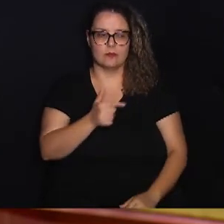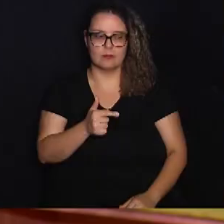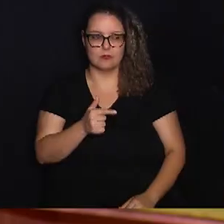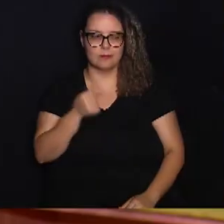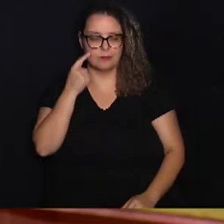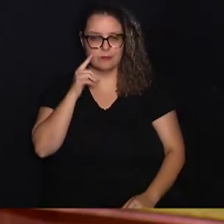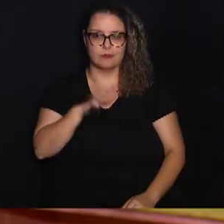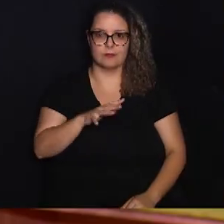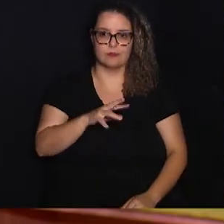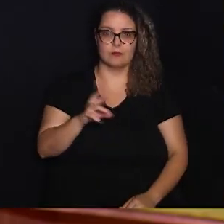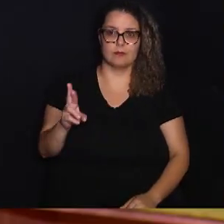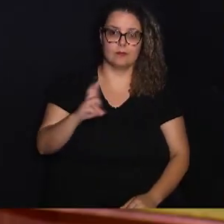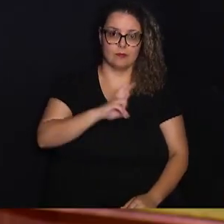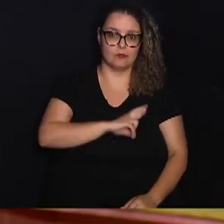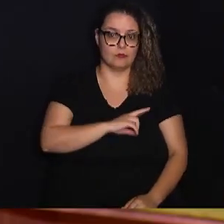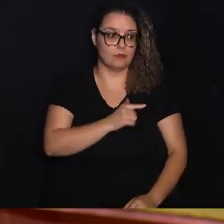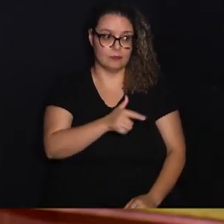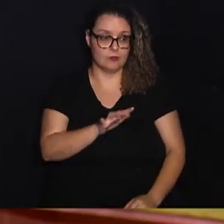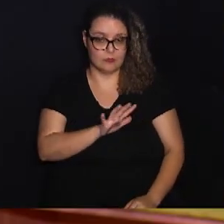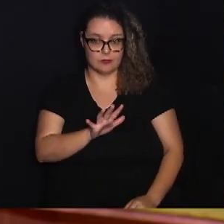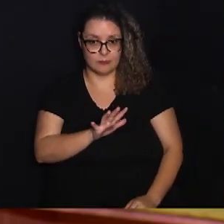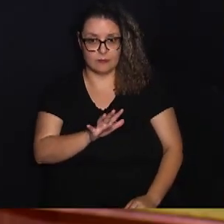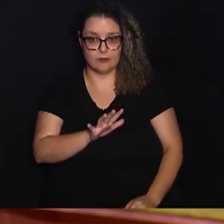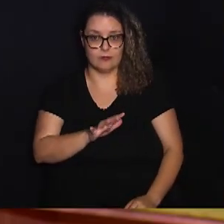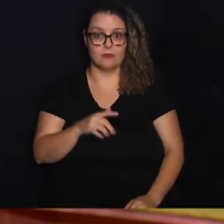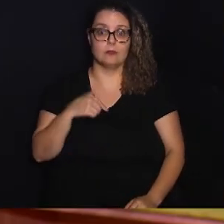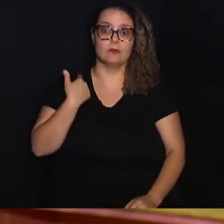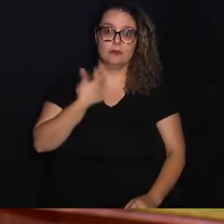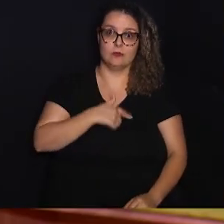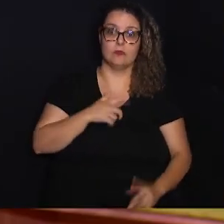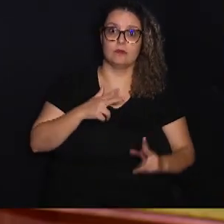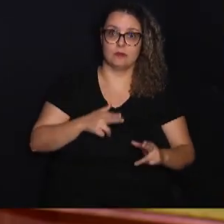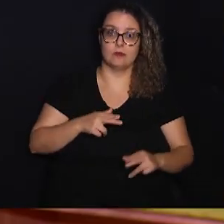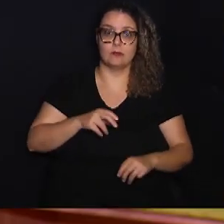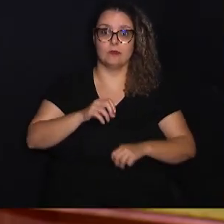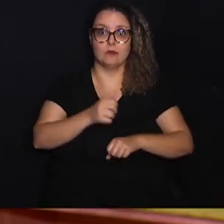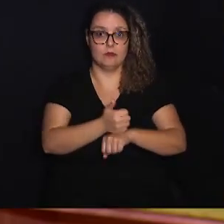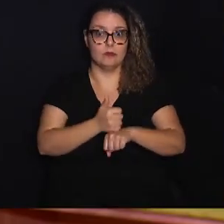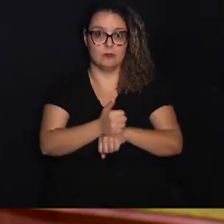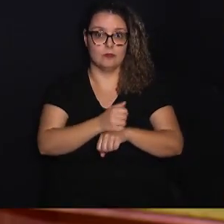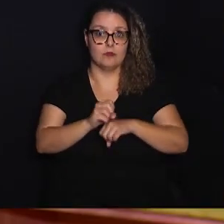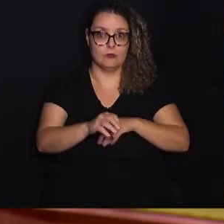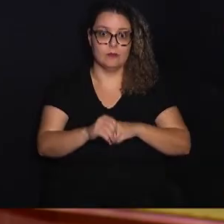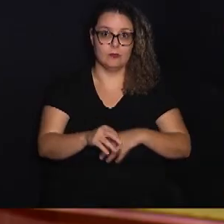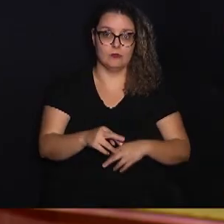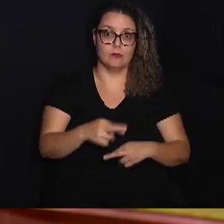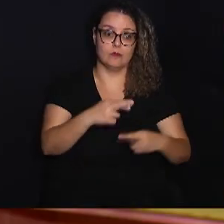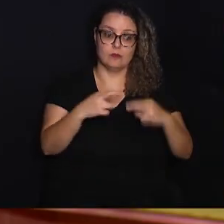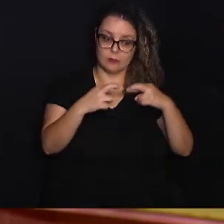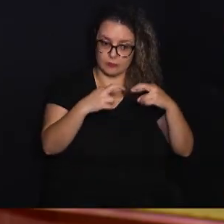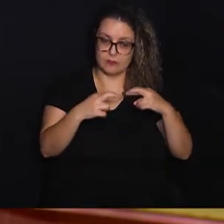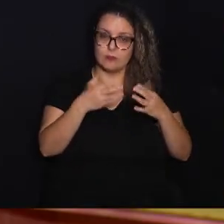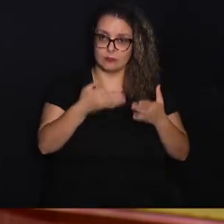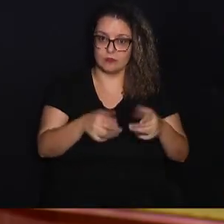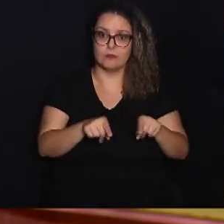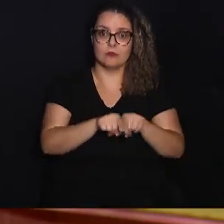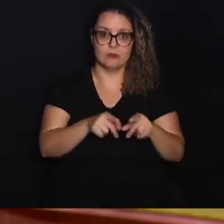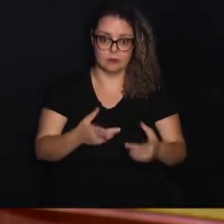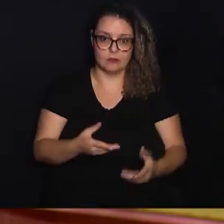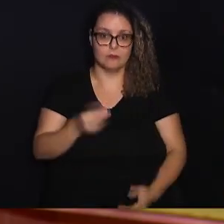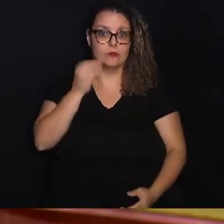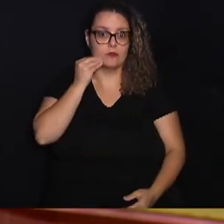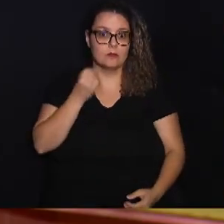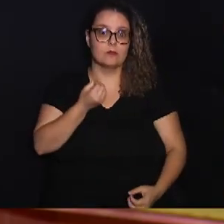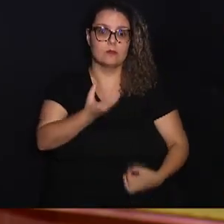assim, da religiosidade, mas nós, como educadores, nós consideramos essa parte também. E aí a gente tenta trazer